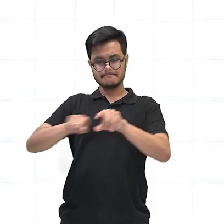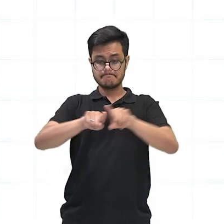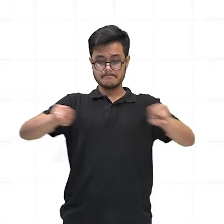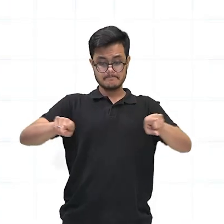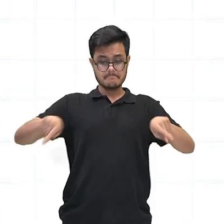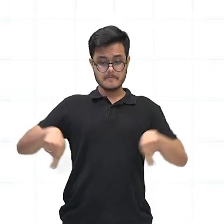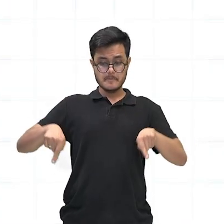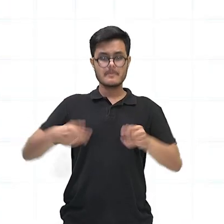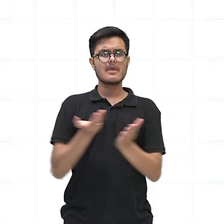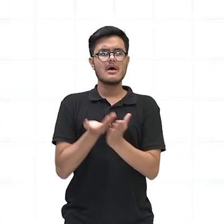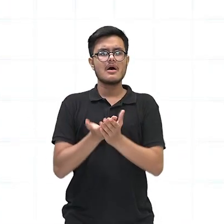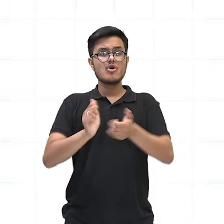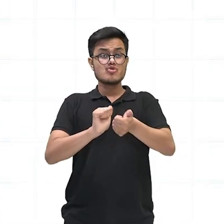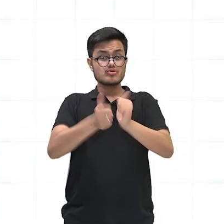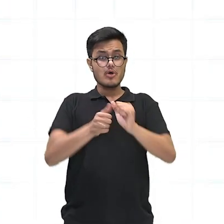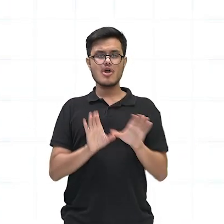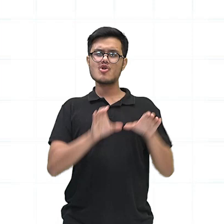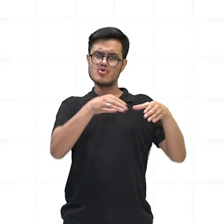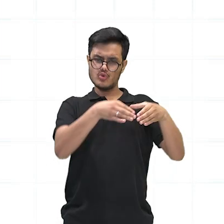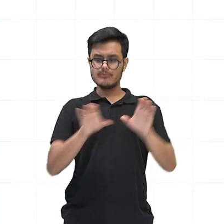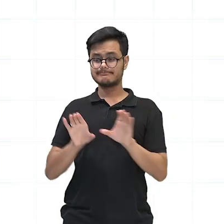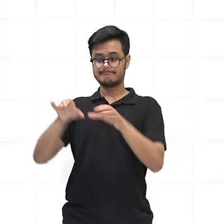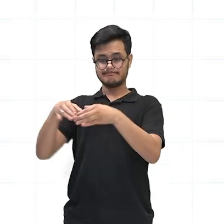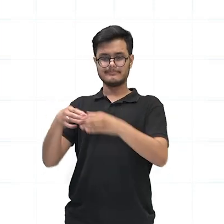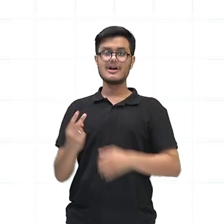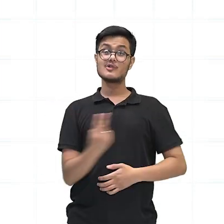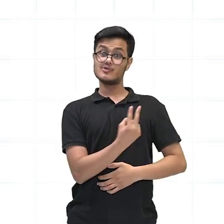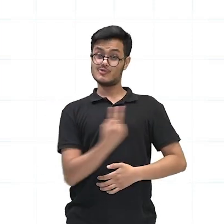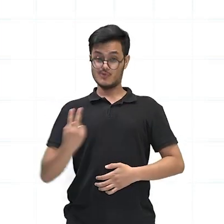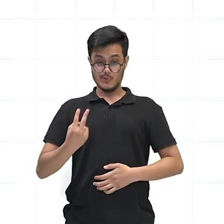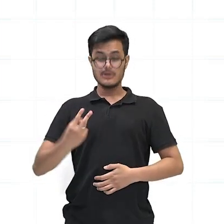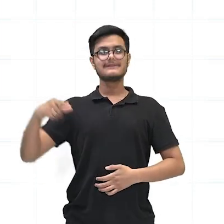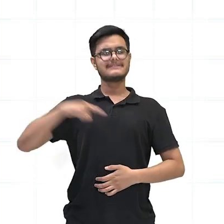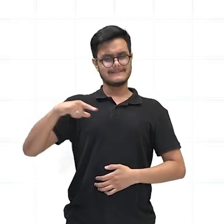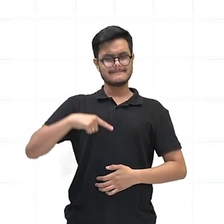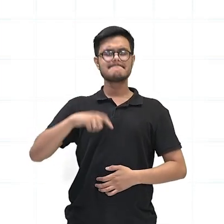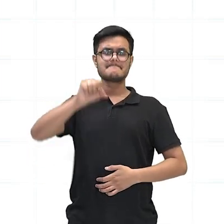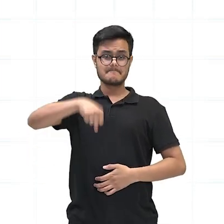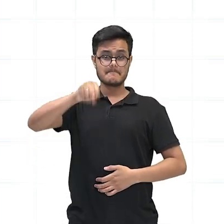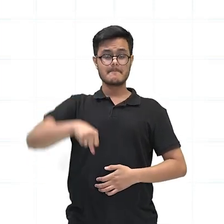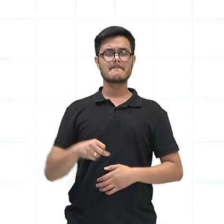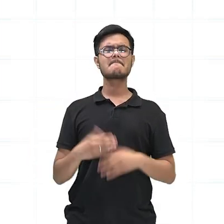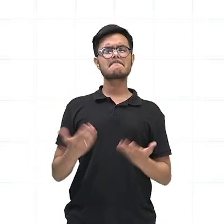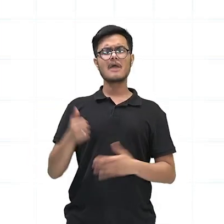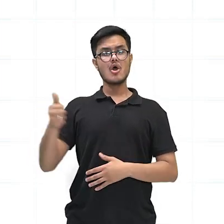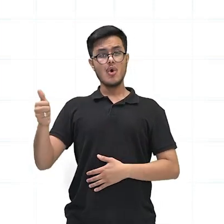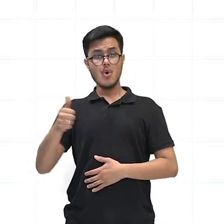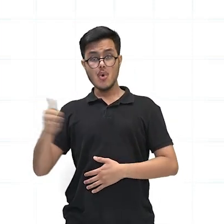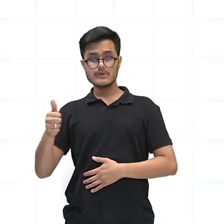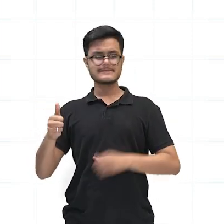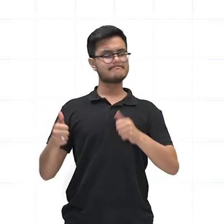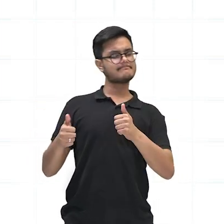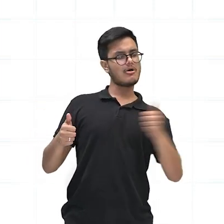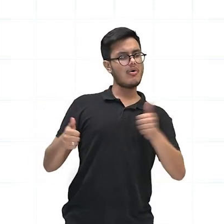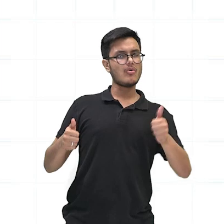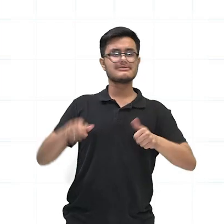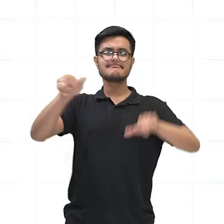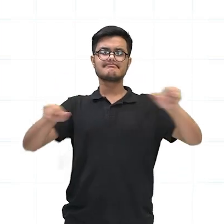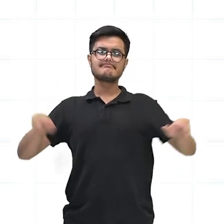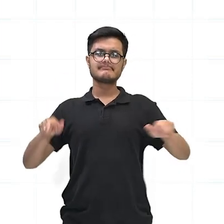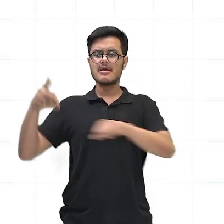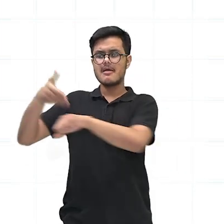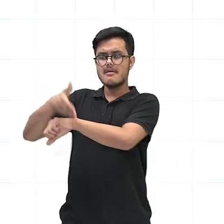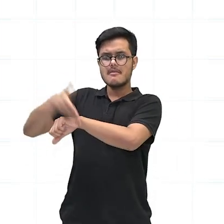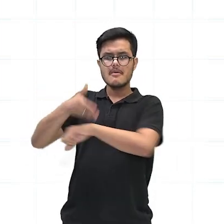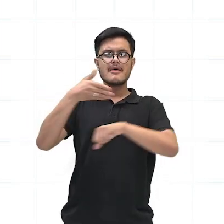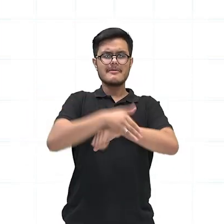é um esporte coletivo disputado por duas equipes compostas por 11 jogadores em campo. Se parece